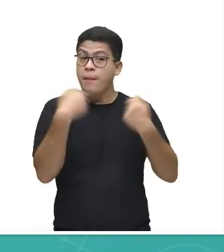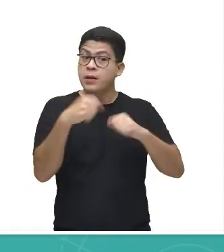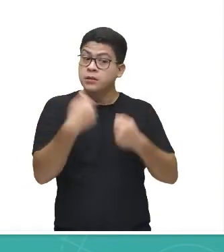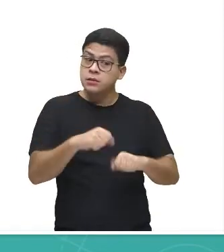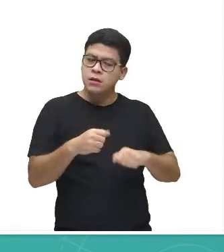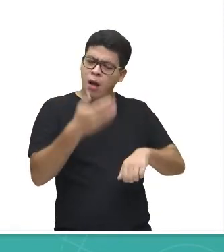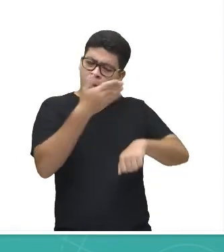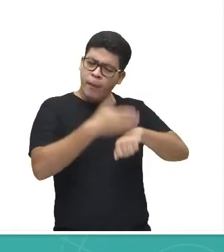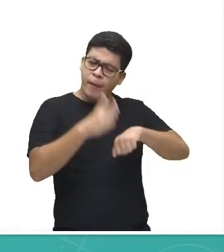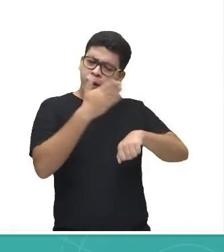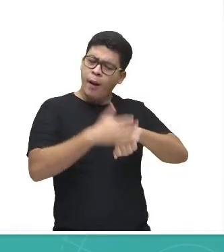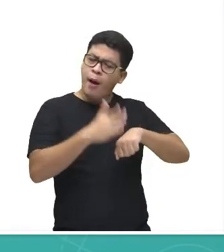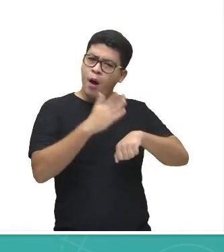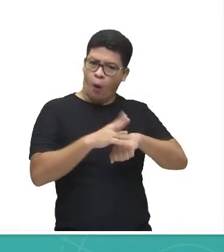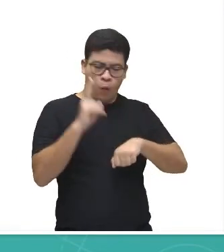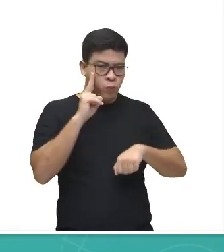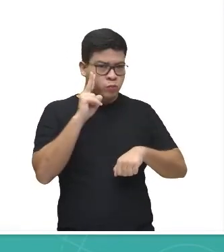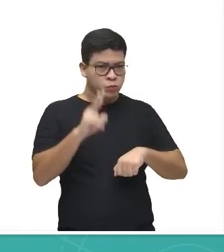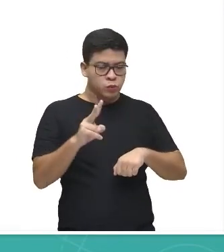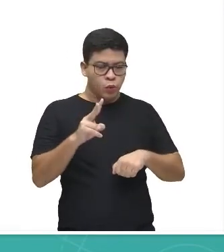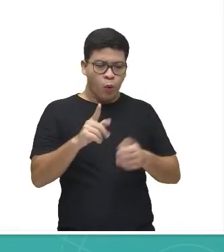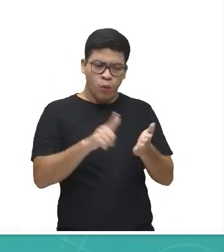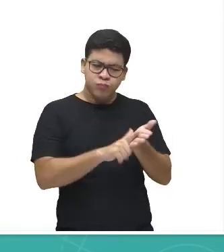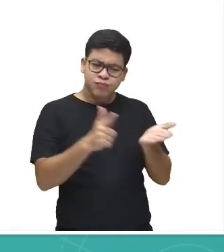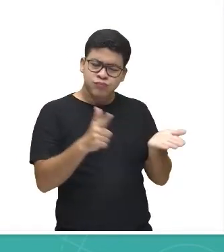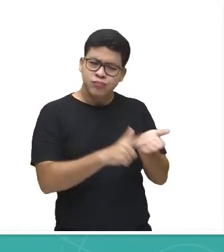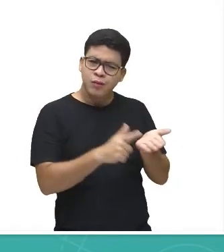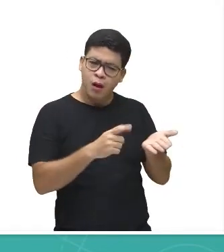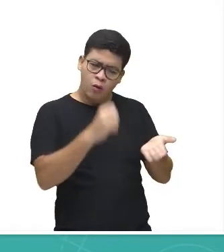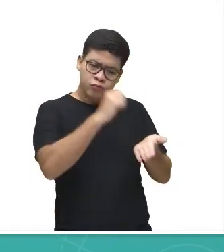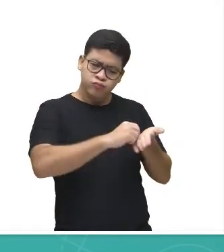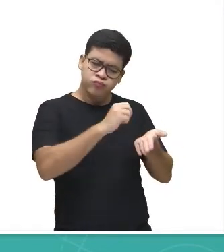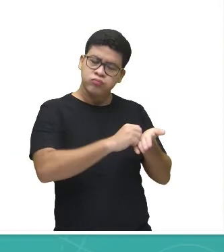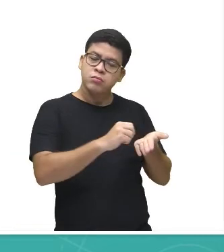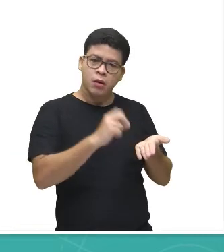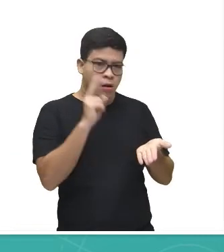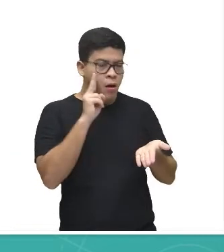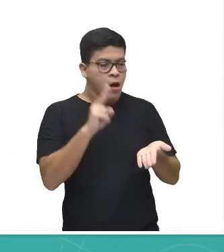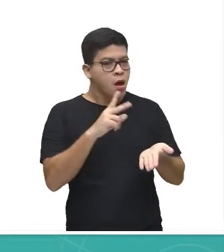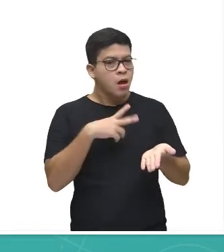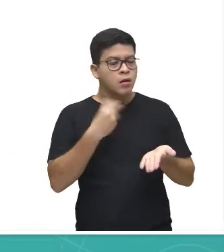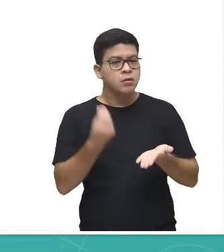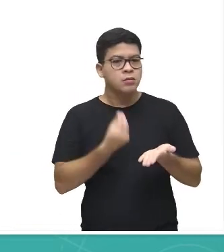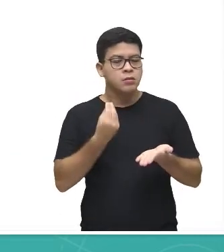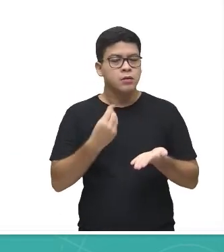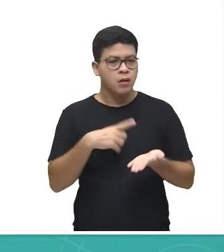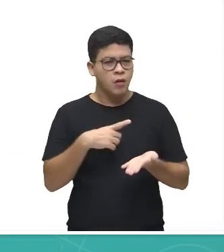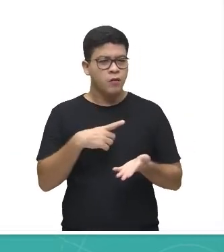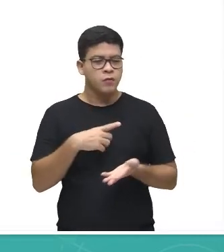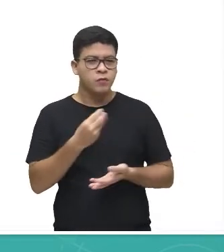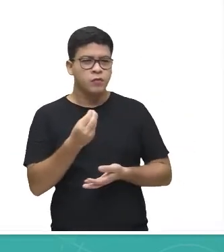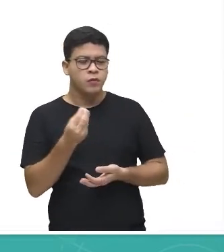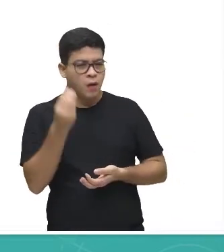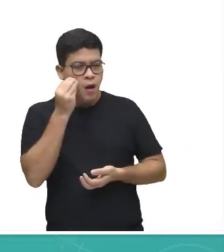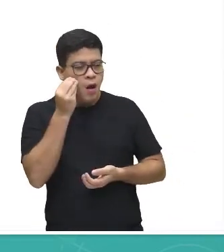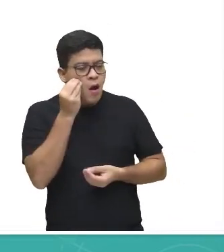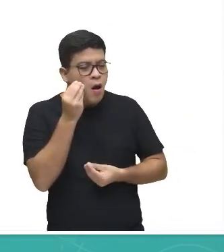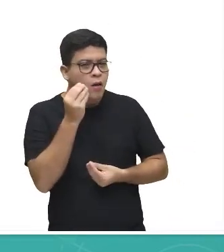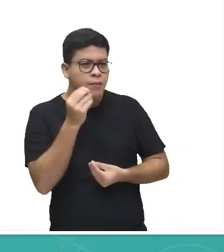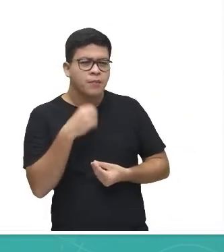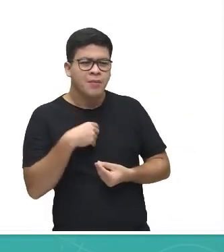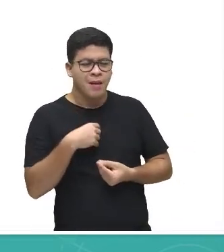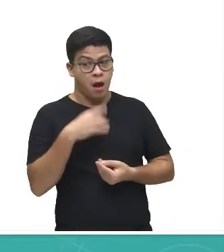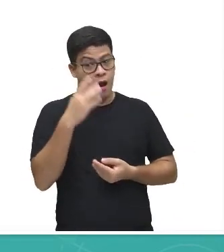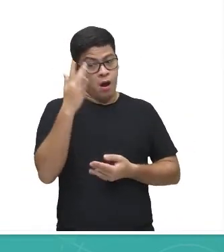Então, eu preciso que você pegue agora um caderno, uma caneta, tá? Para a gente resolver alguns exercícios. Professor, eu acho que eu não vou